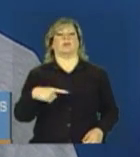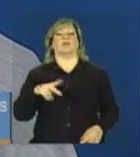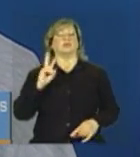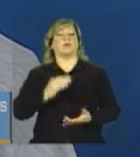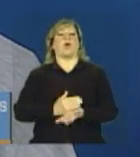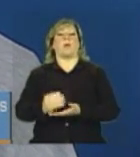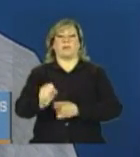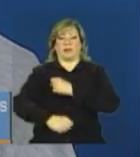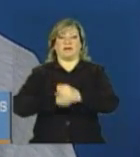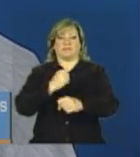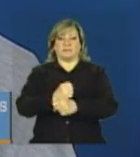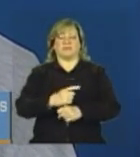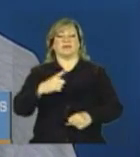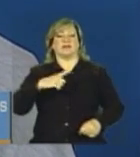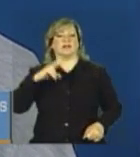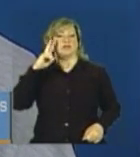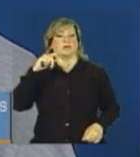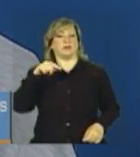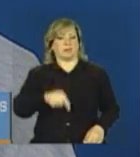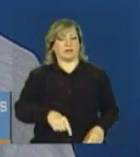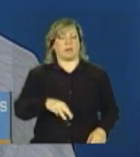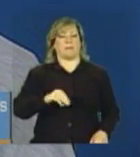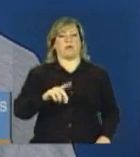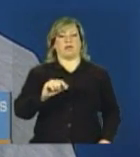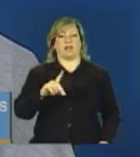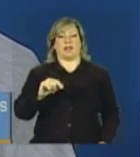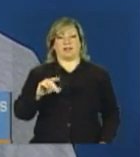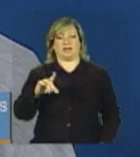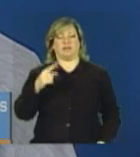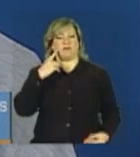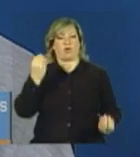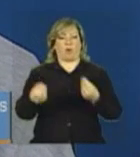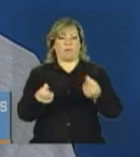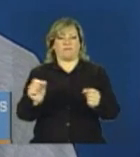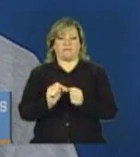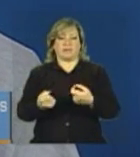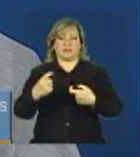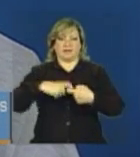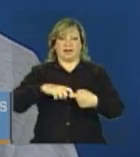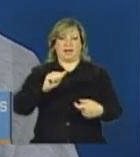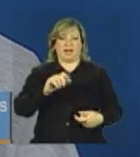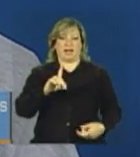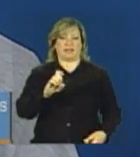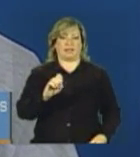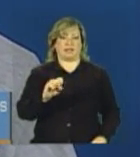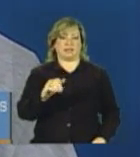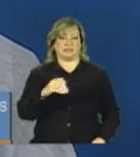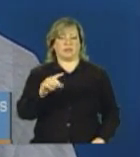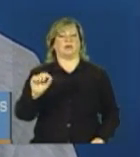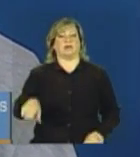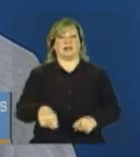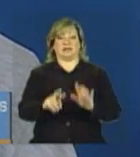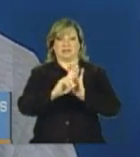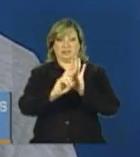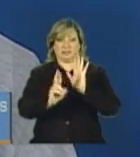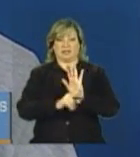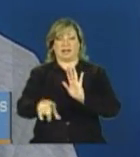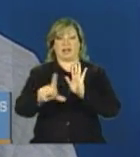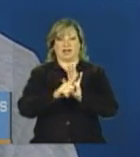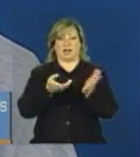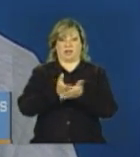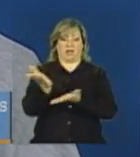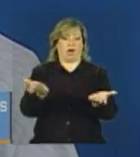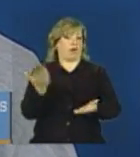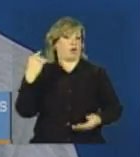do ano que vem via essa nova modalidade que não é convênio, via termo de adesão. Para isso, nós estamos trabalhando na regulamentação da lei aprovada